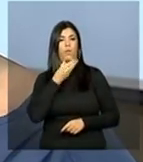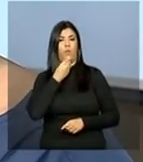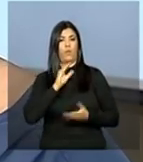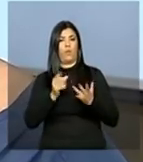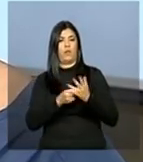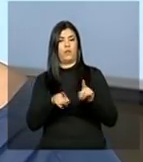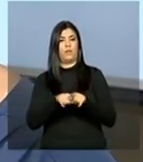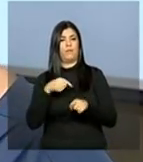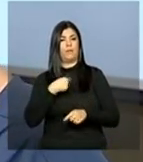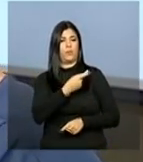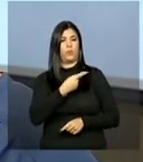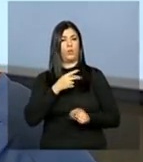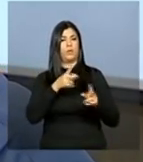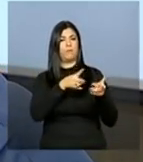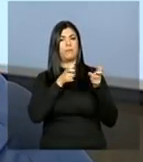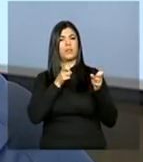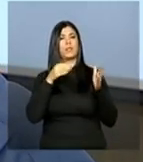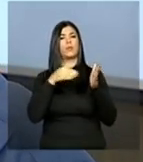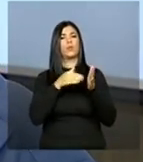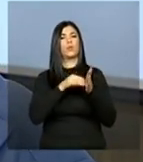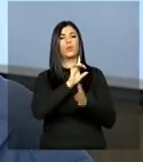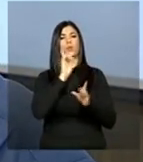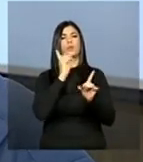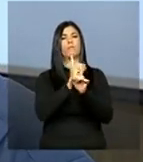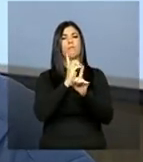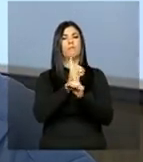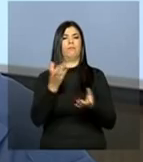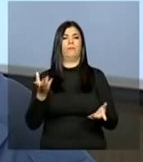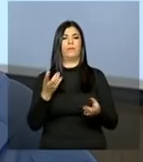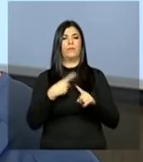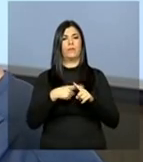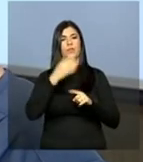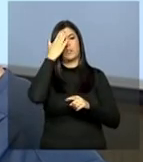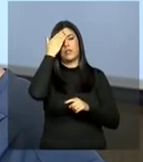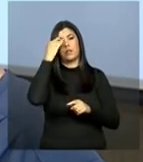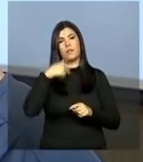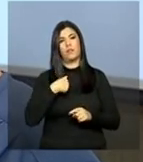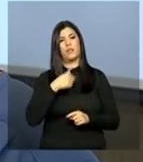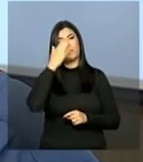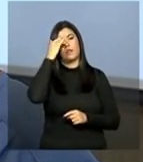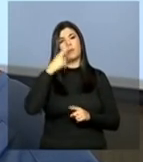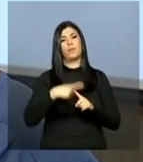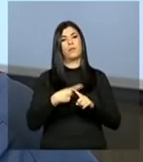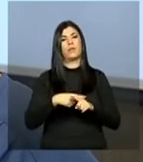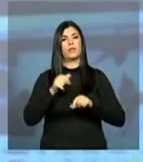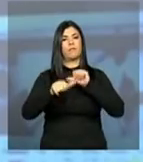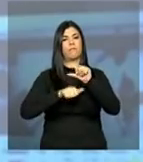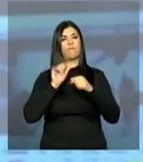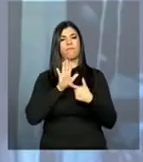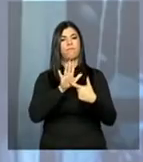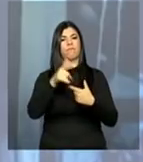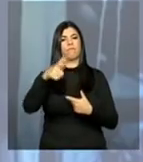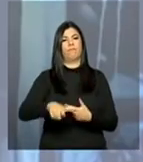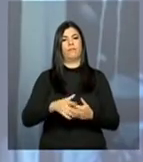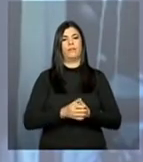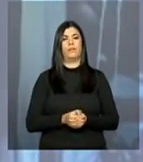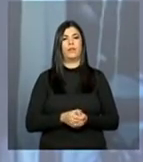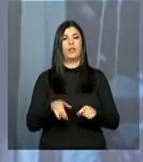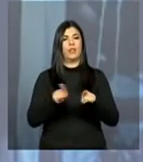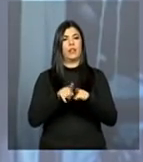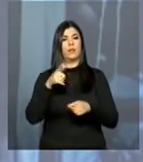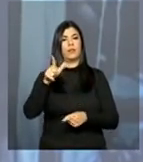eu percebemos que aquele era o nosso último enconta a gente sabia que a gente eu pelo menos sabia que eu não ia vê-lo mais o caso do educador